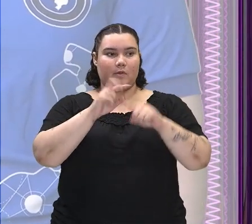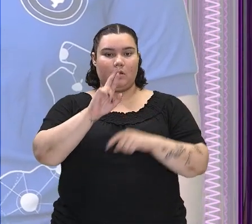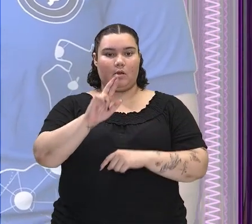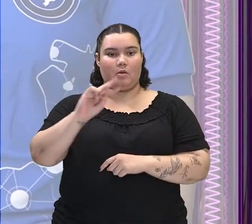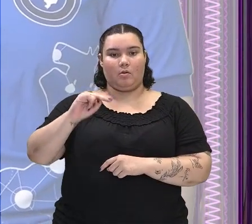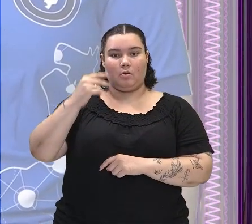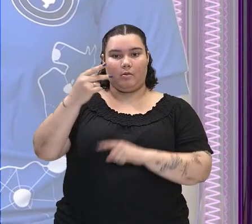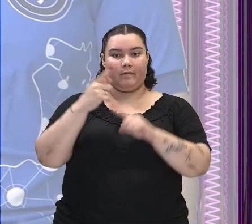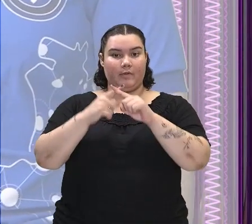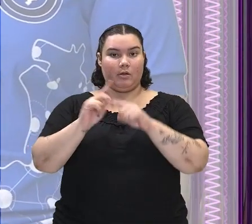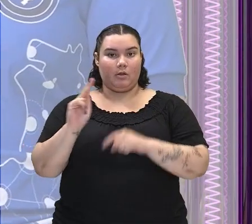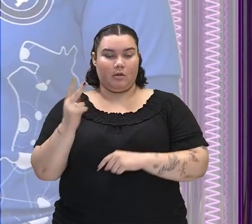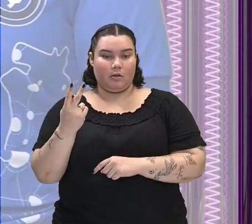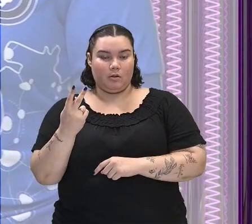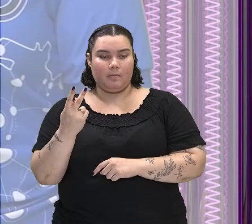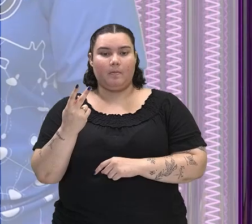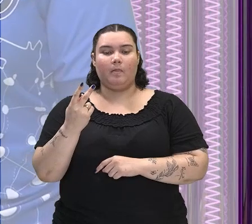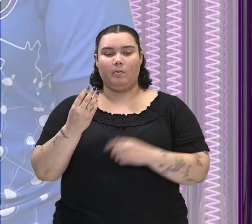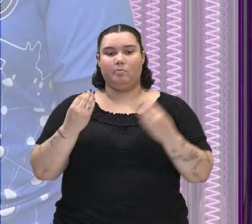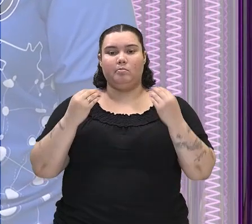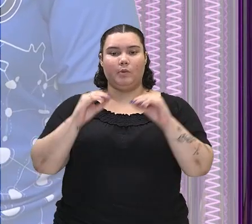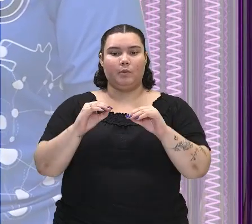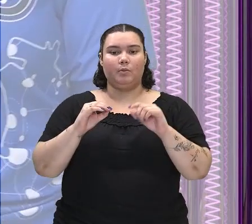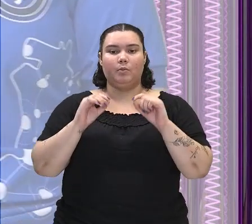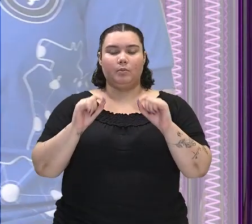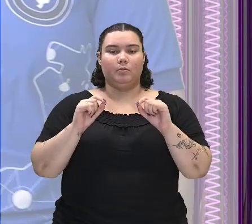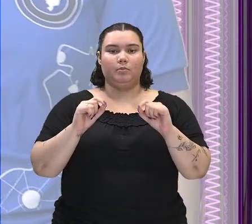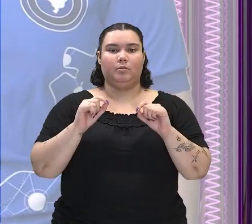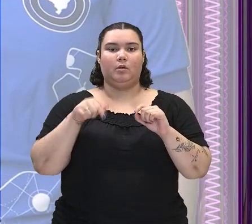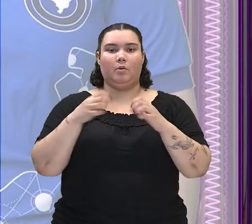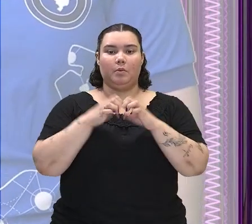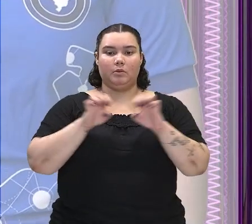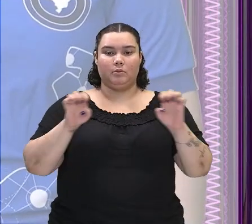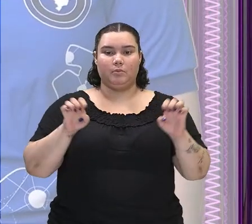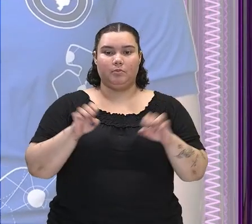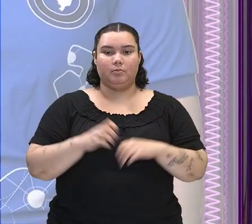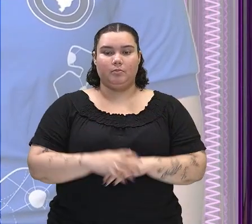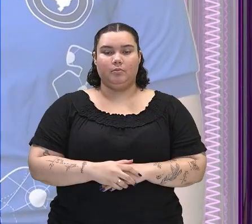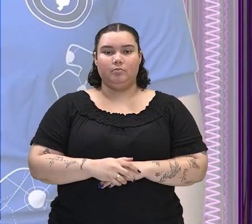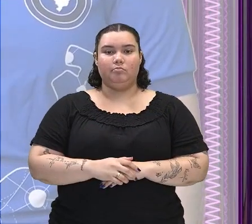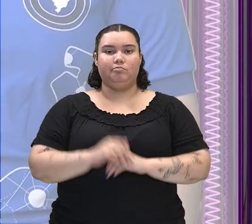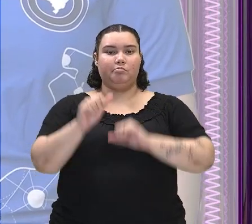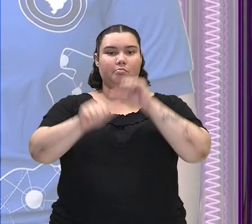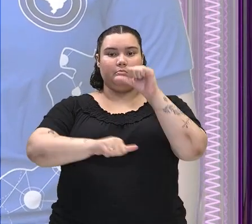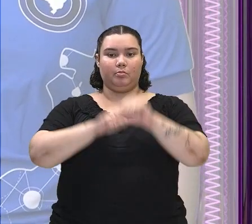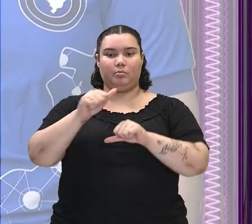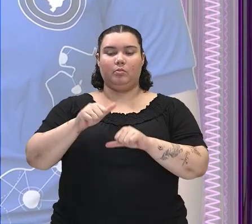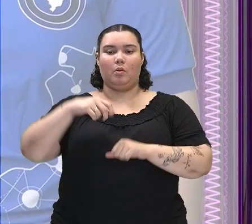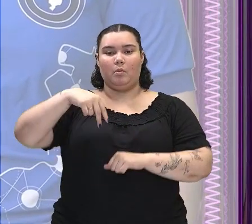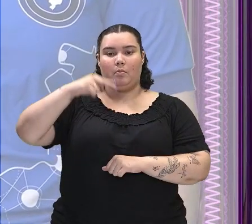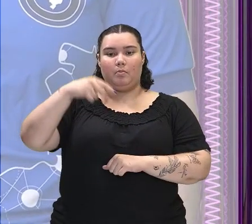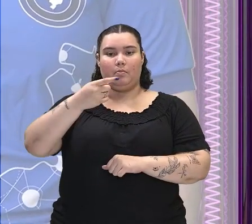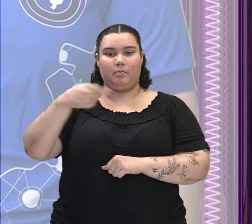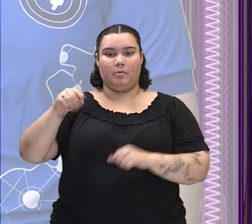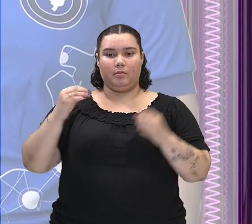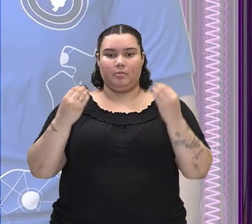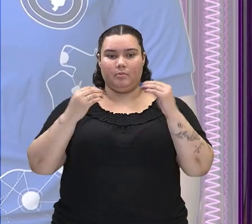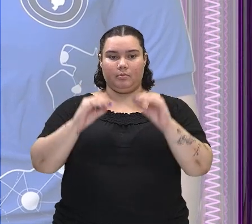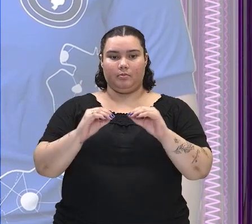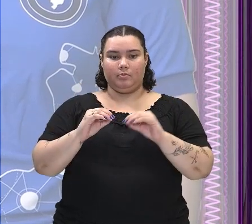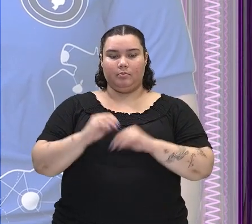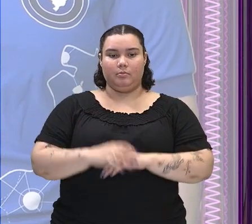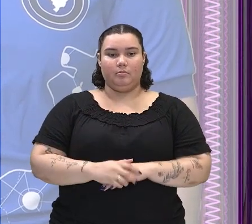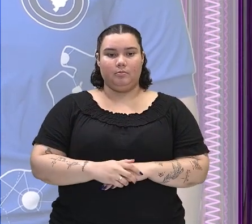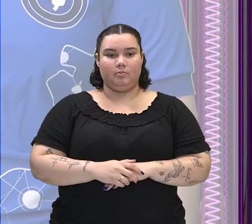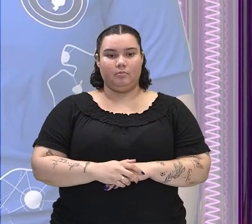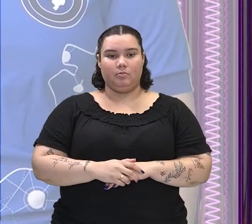quadrado vezes H, a gente vai substituir tudo ali naquela fórmula, né? Então, a gente vai repetir o π.